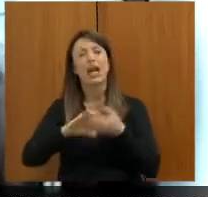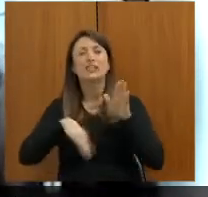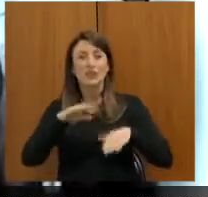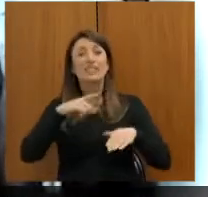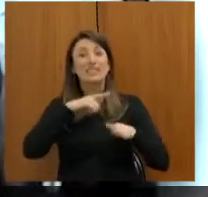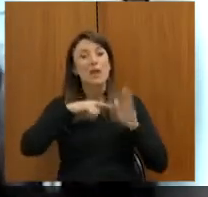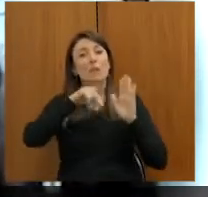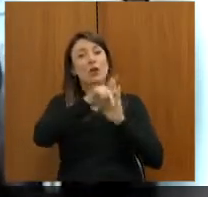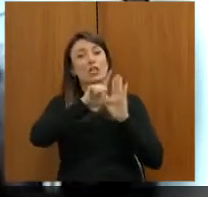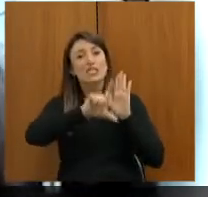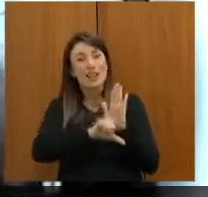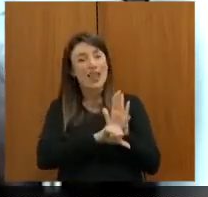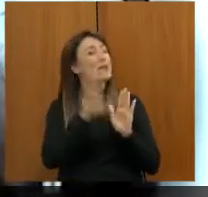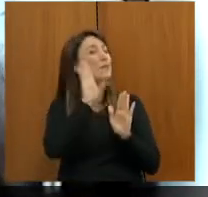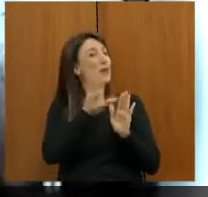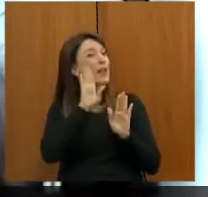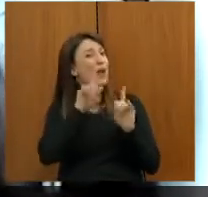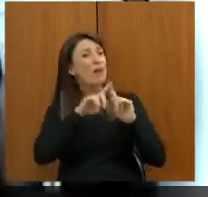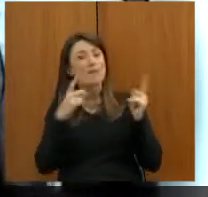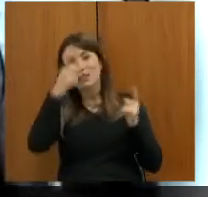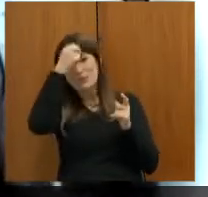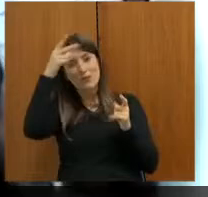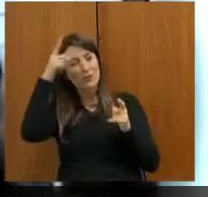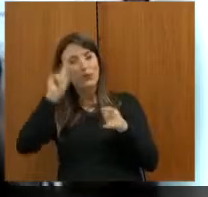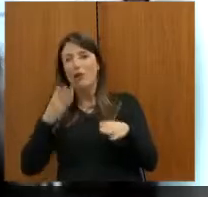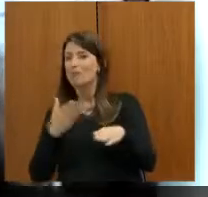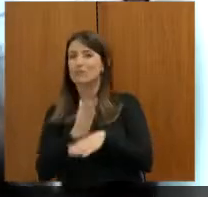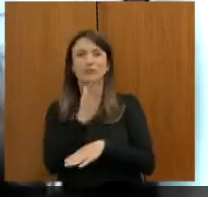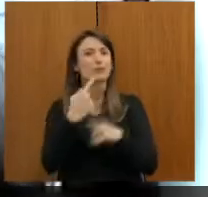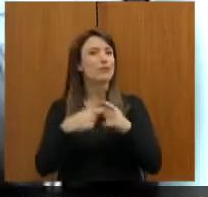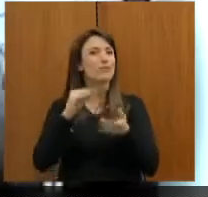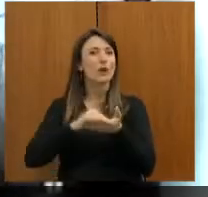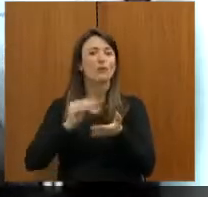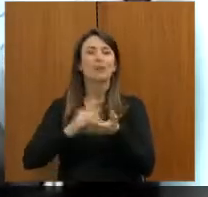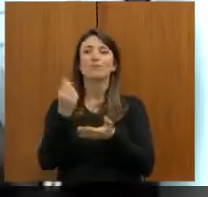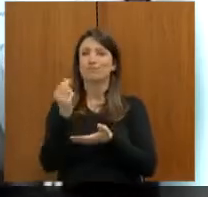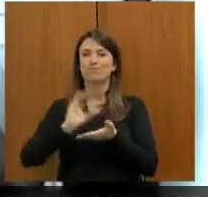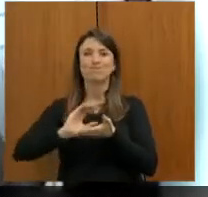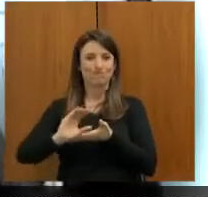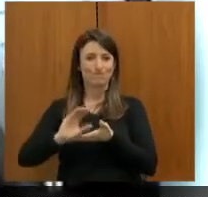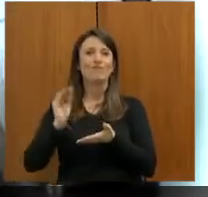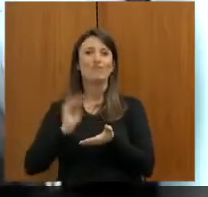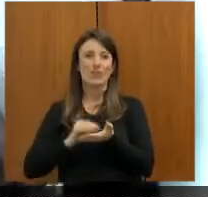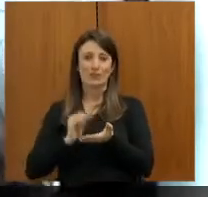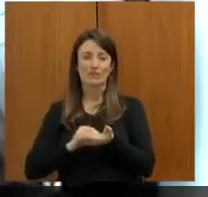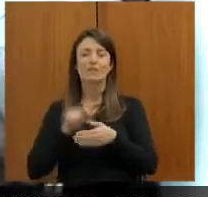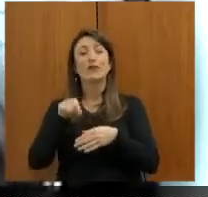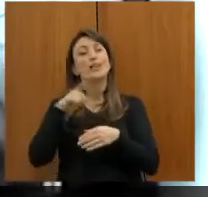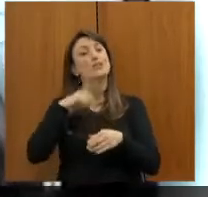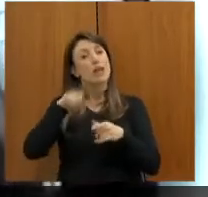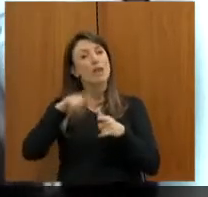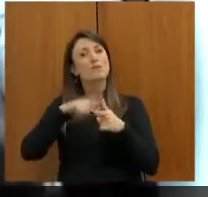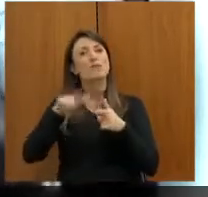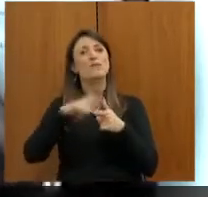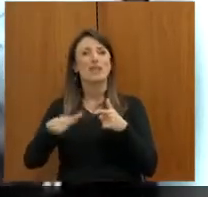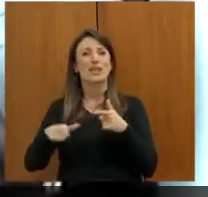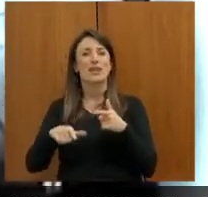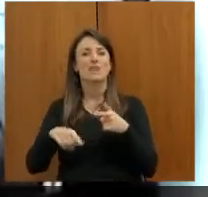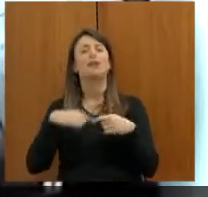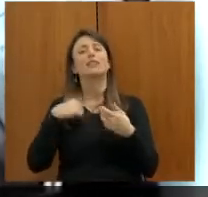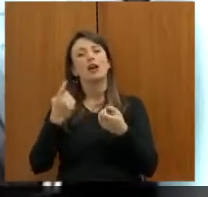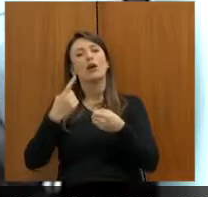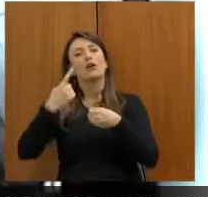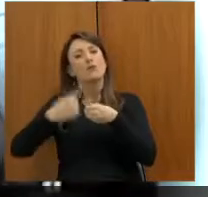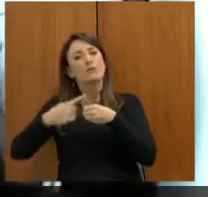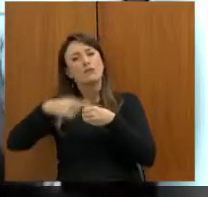consegue o visado pela prefeitura então é também acho que é um problema sabe a gente tem leis no município